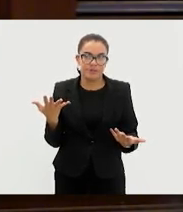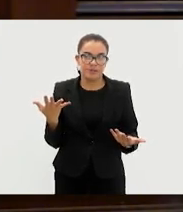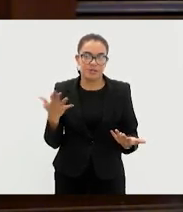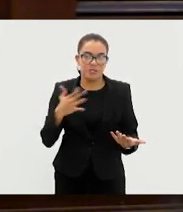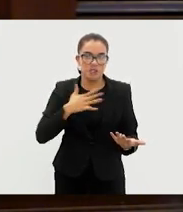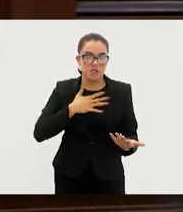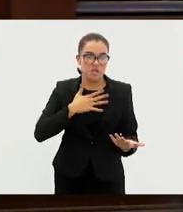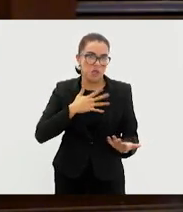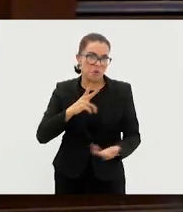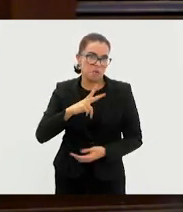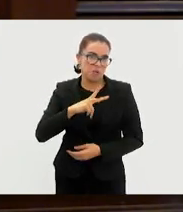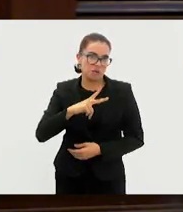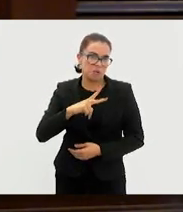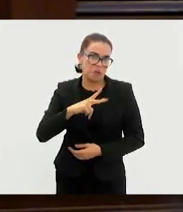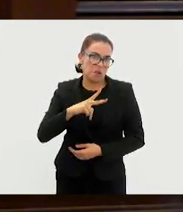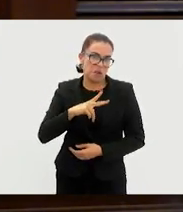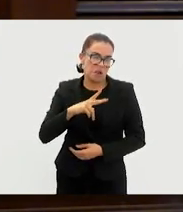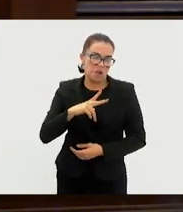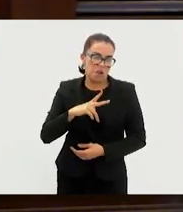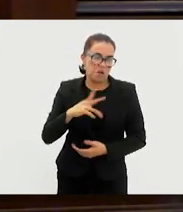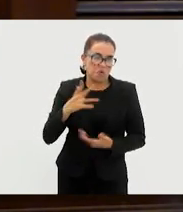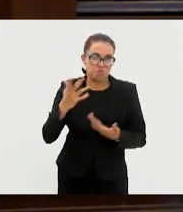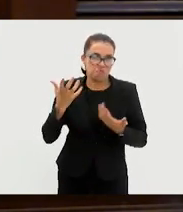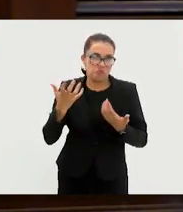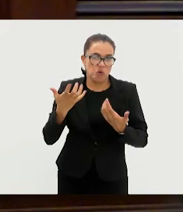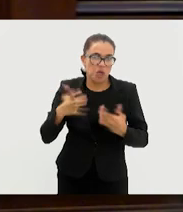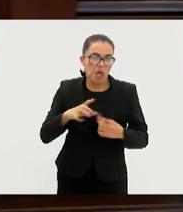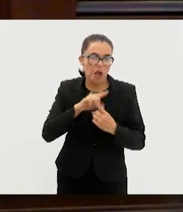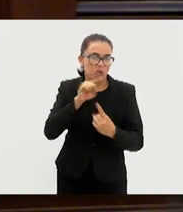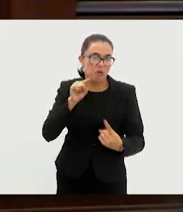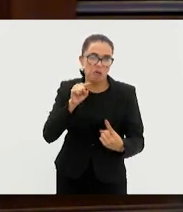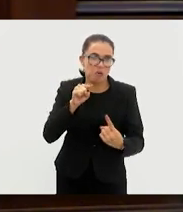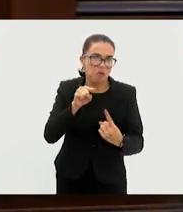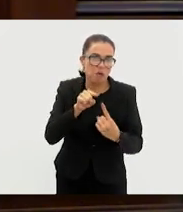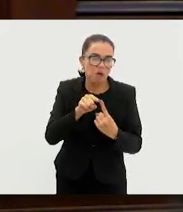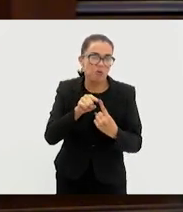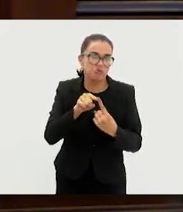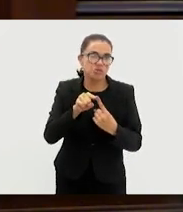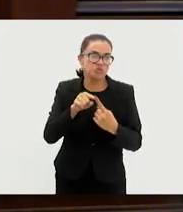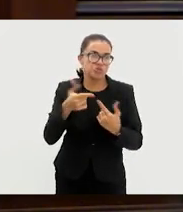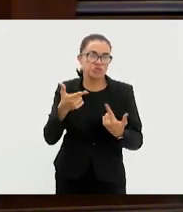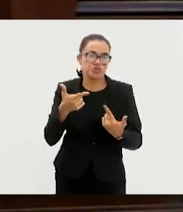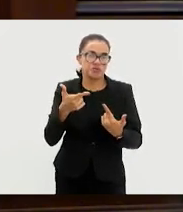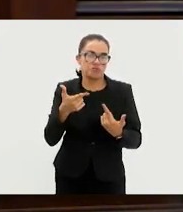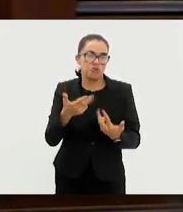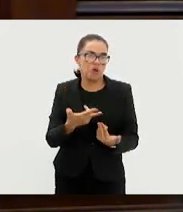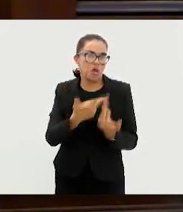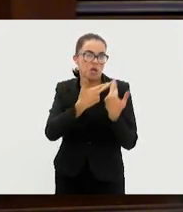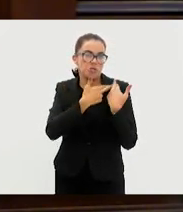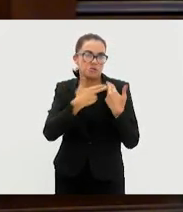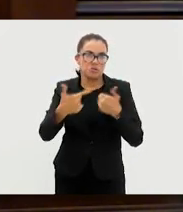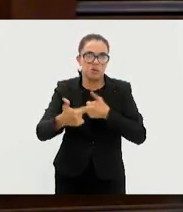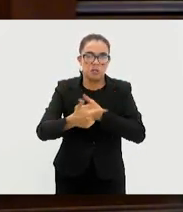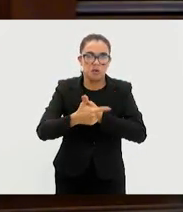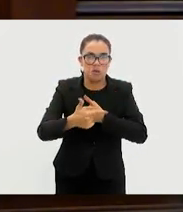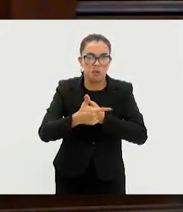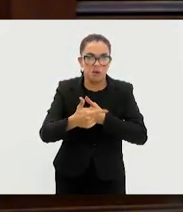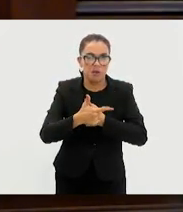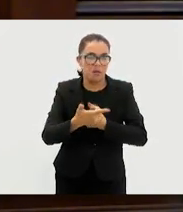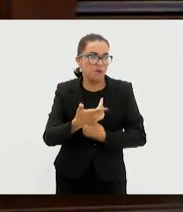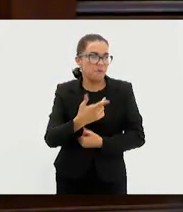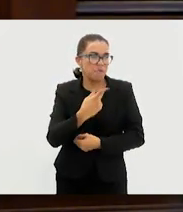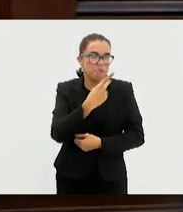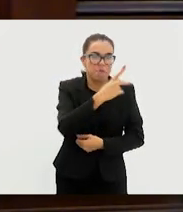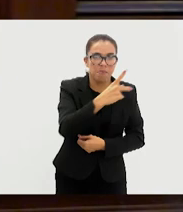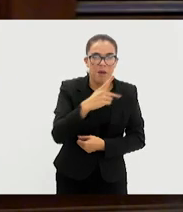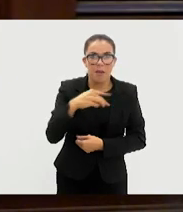Eu não pretendo aqui fazer o papel que é destinado ao meu colega Marcelo Dino e